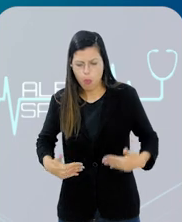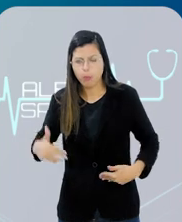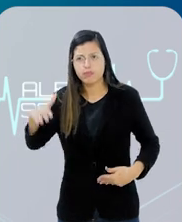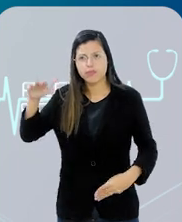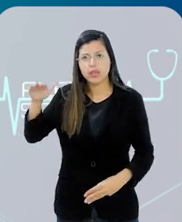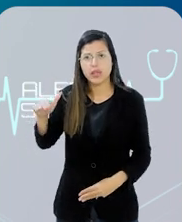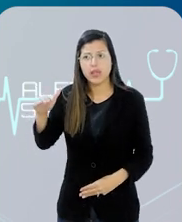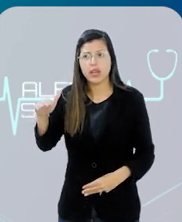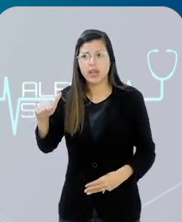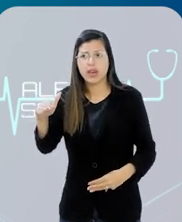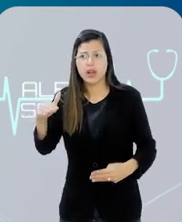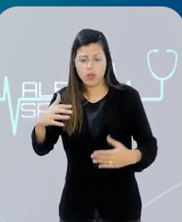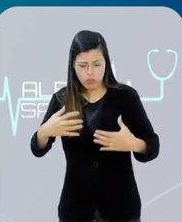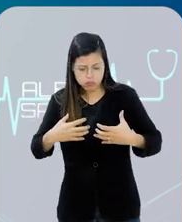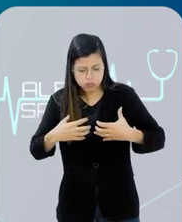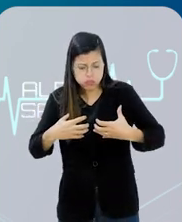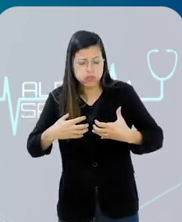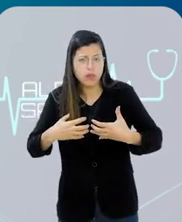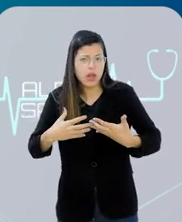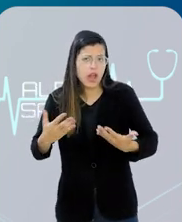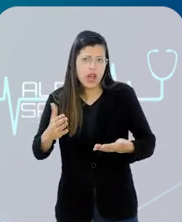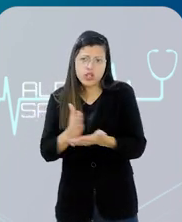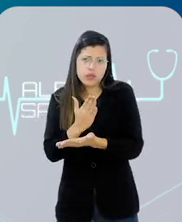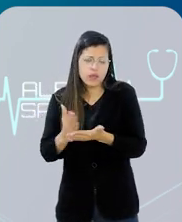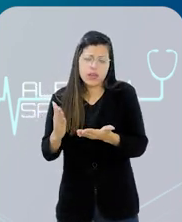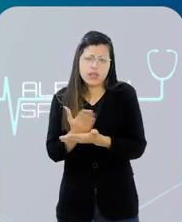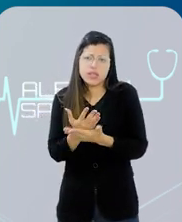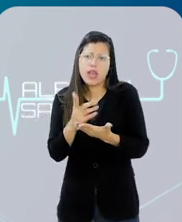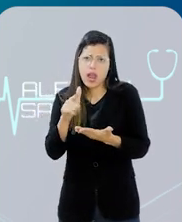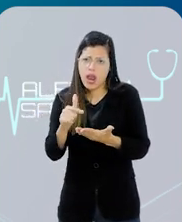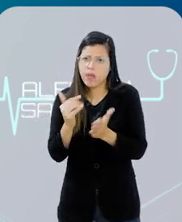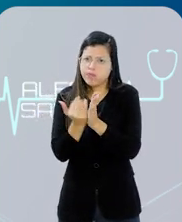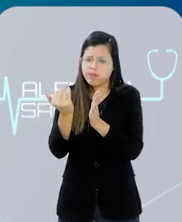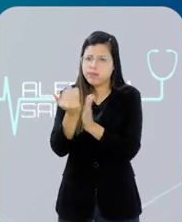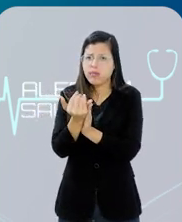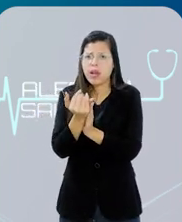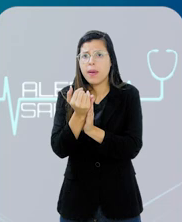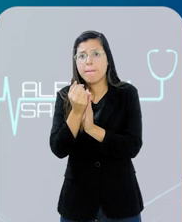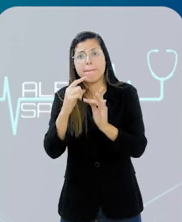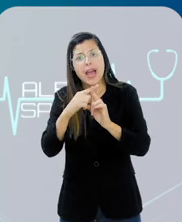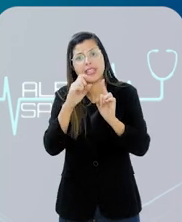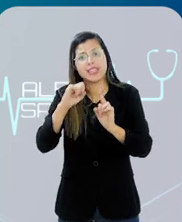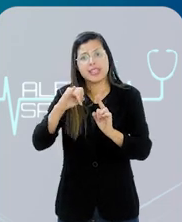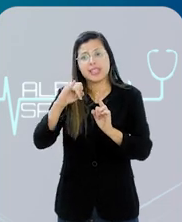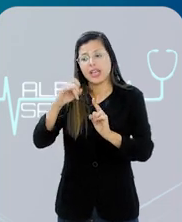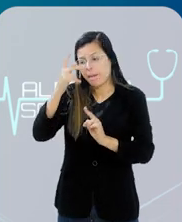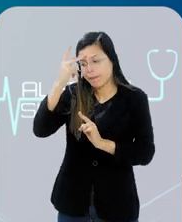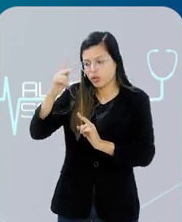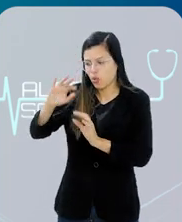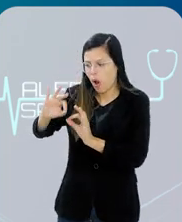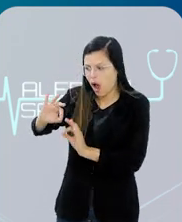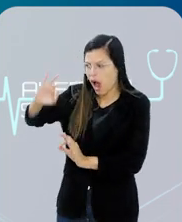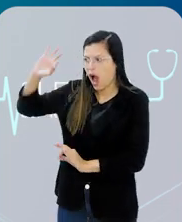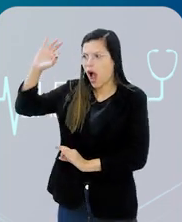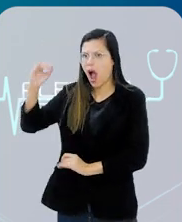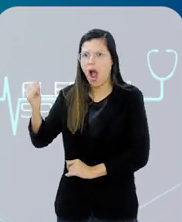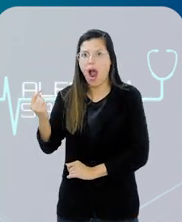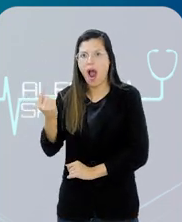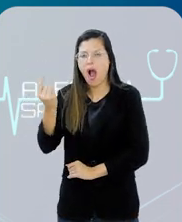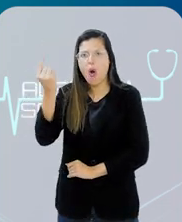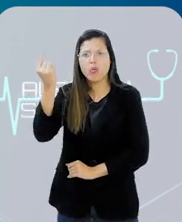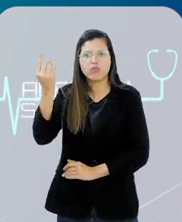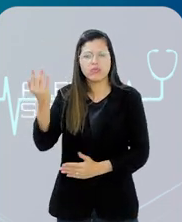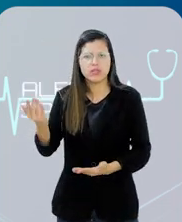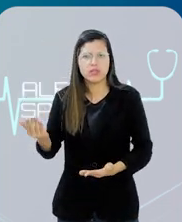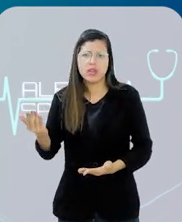aquele volume de mama para aquela paciente é muito, que se colocado numa paciente maior, mais alta, com uma área corporal maior, talvez